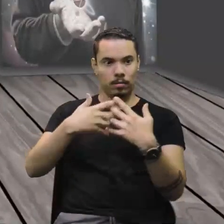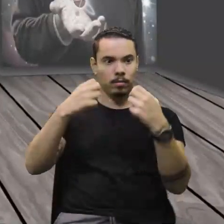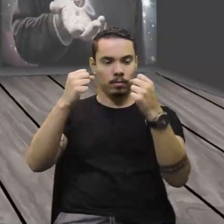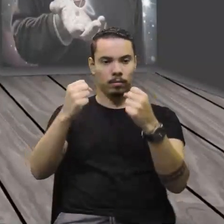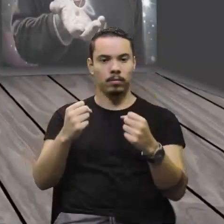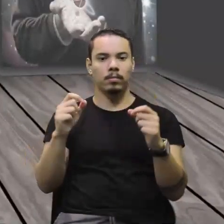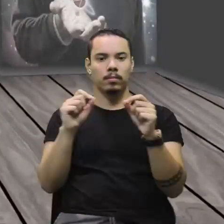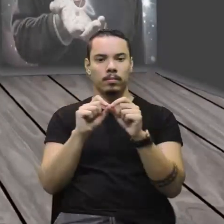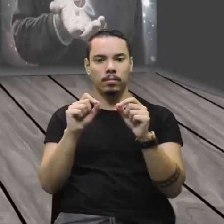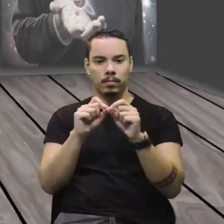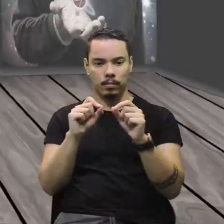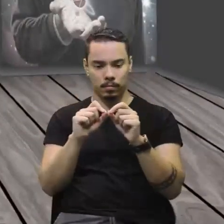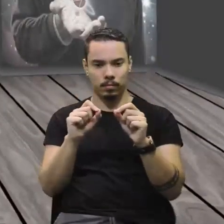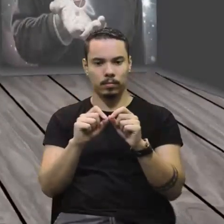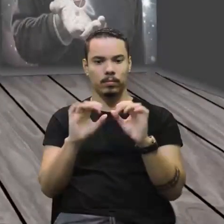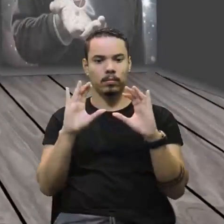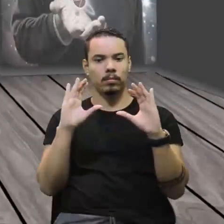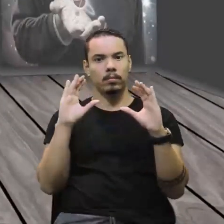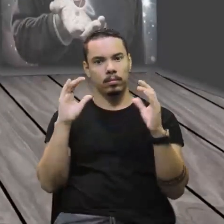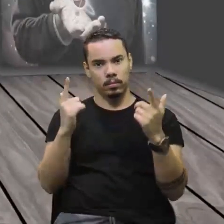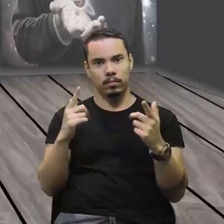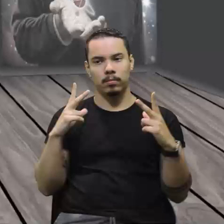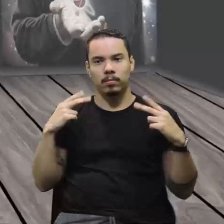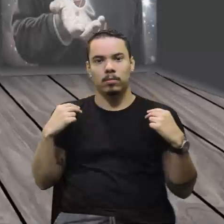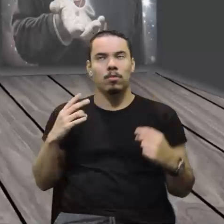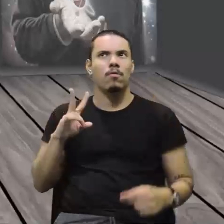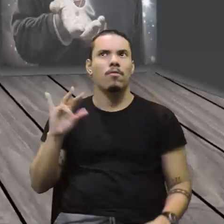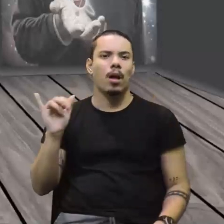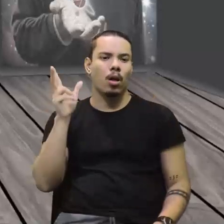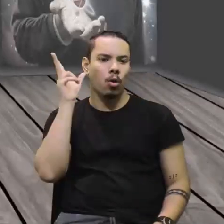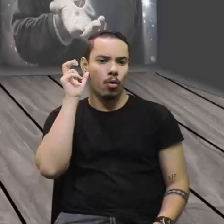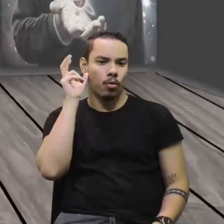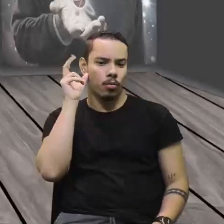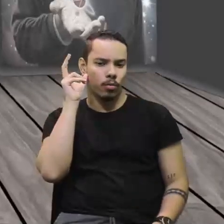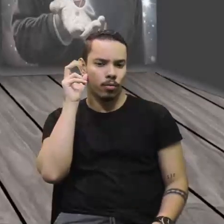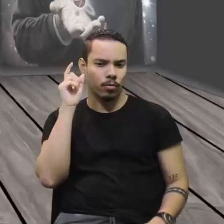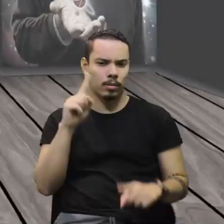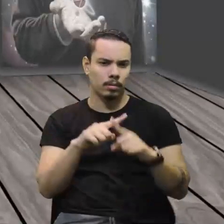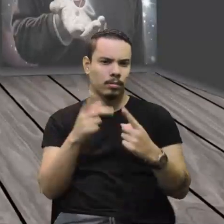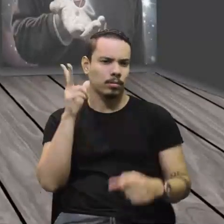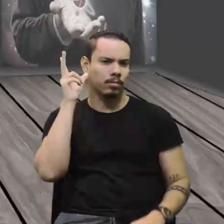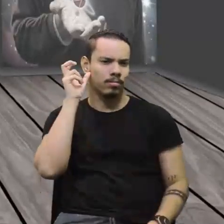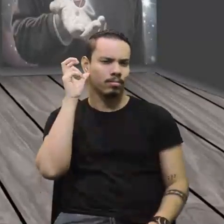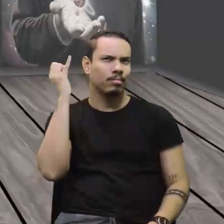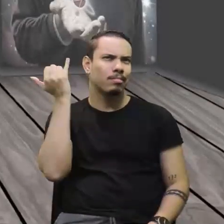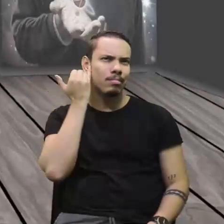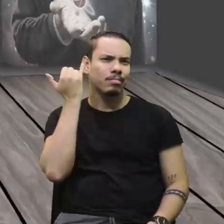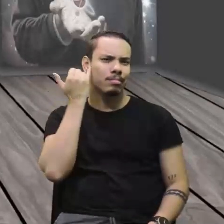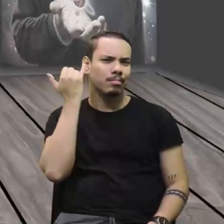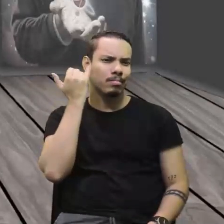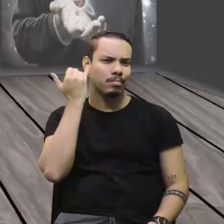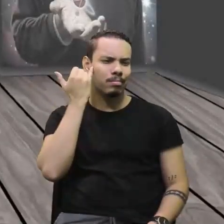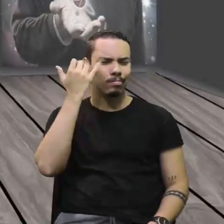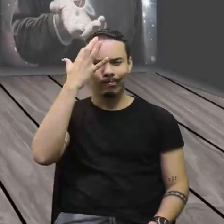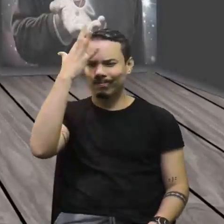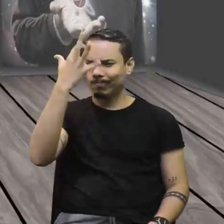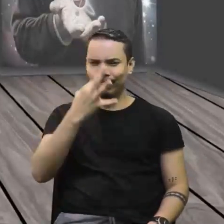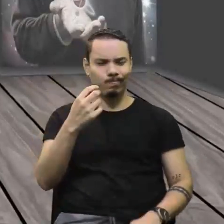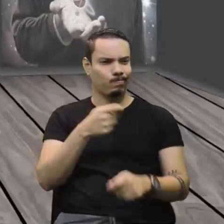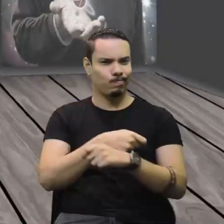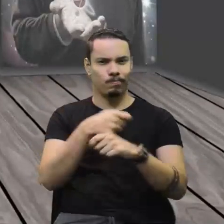que, é claro, o piloto vai ouvir, né? Mas vai ouvir informações que não vai dar para compreender. Justamente,